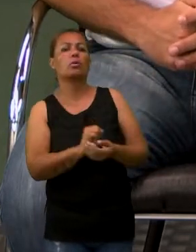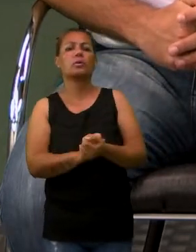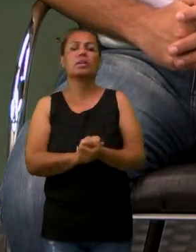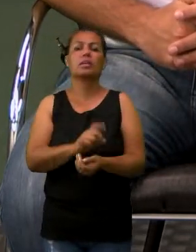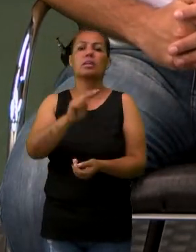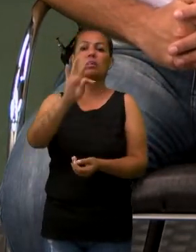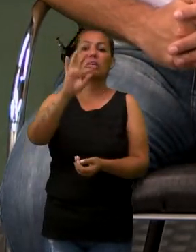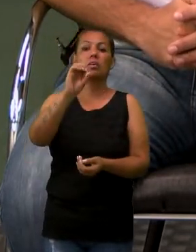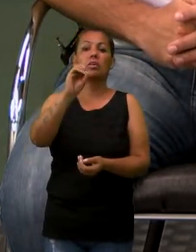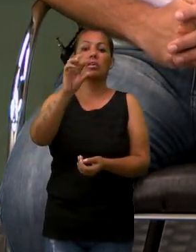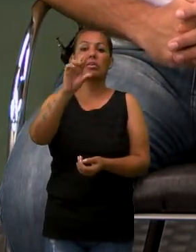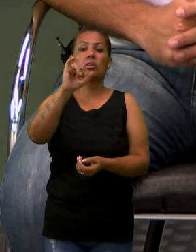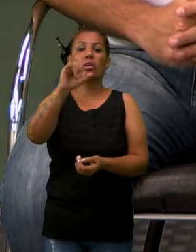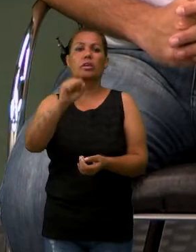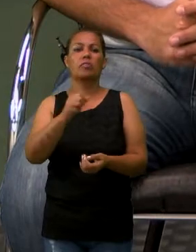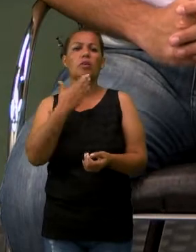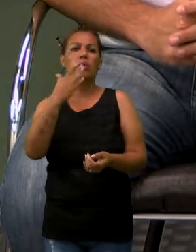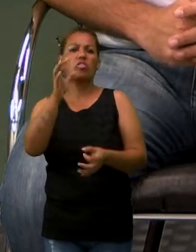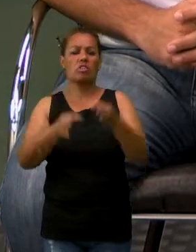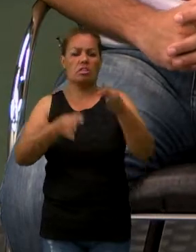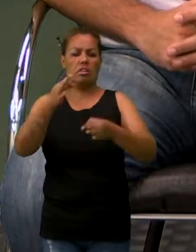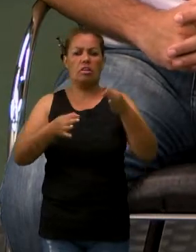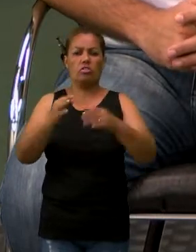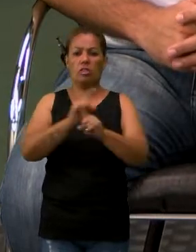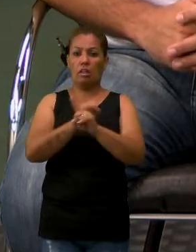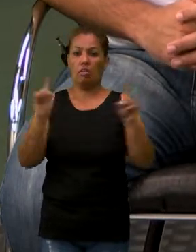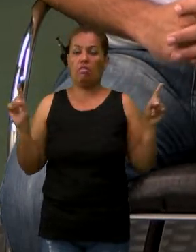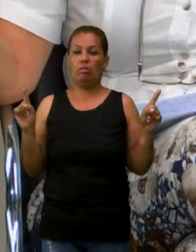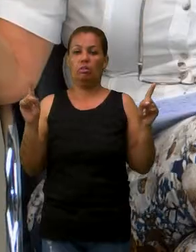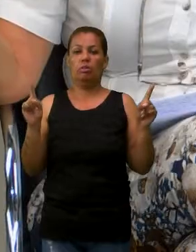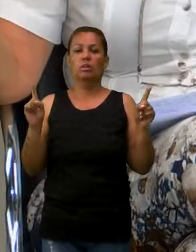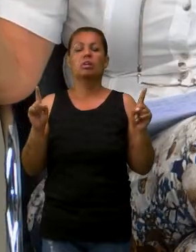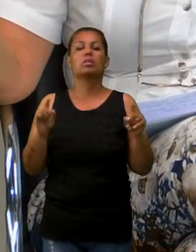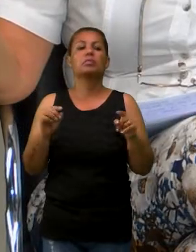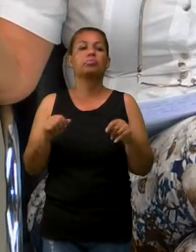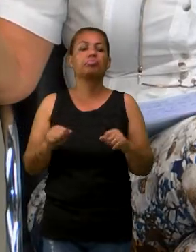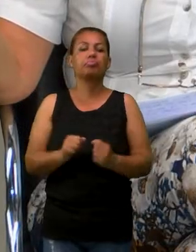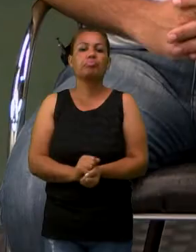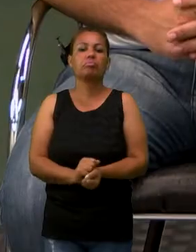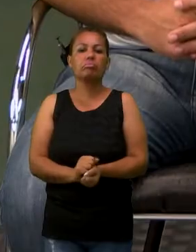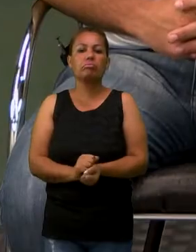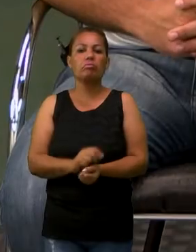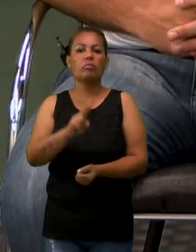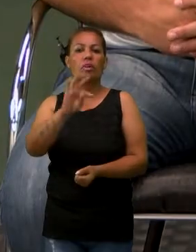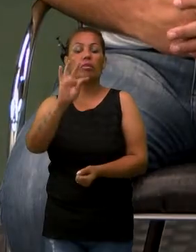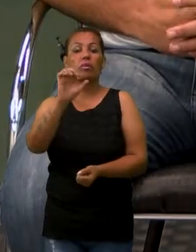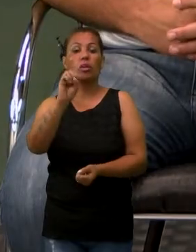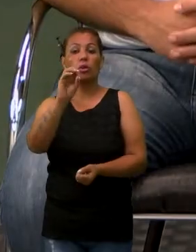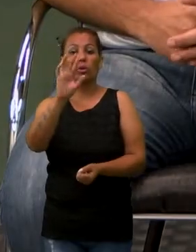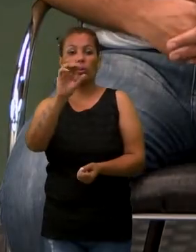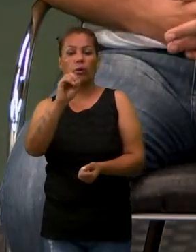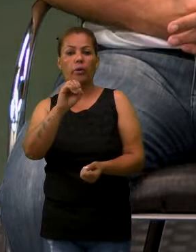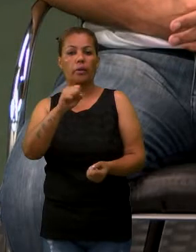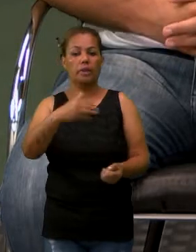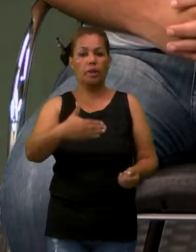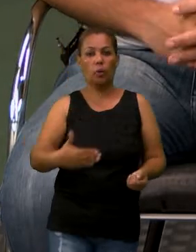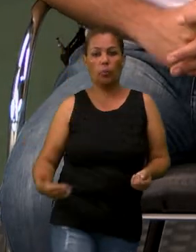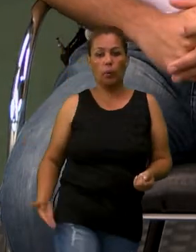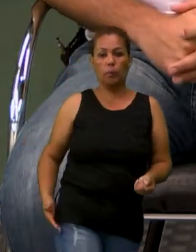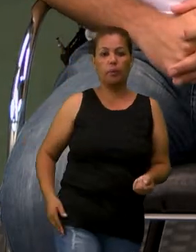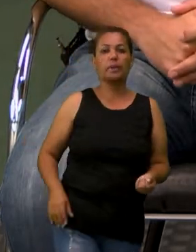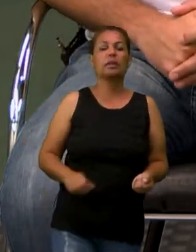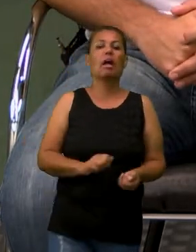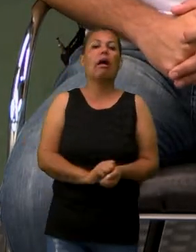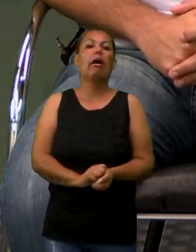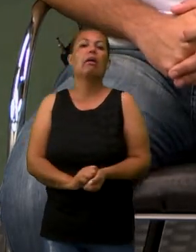teve que pedir entrar na justiça e tudo no caso da vale a gente sair quero é o vitória que lhe imputado da áfrica do sul que é